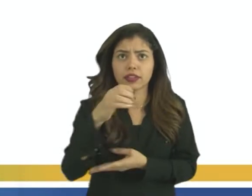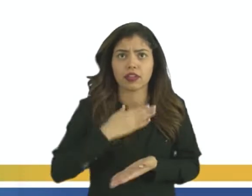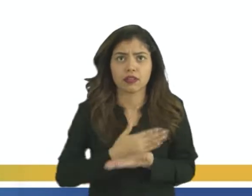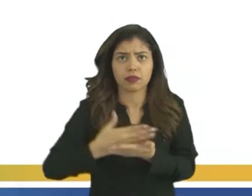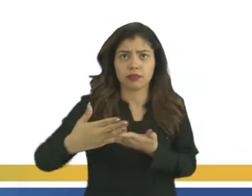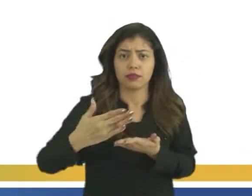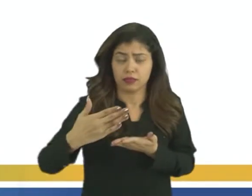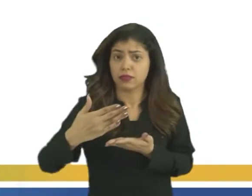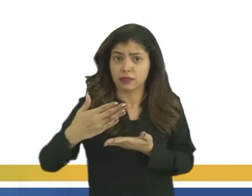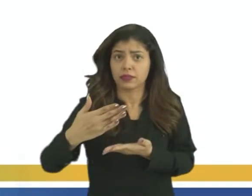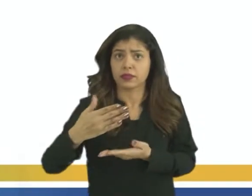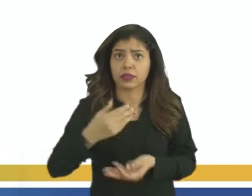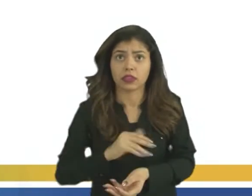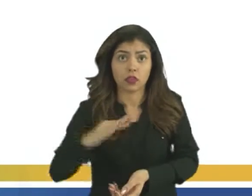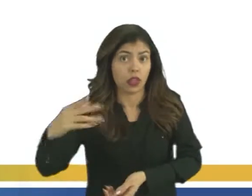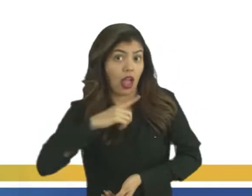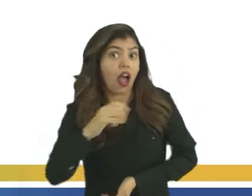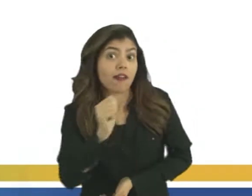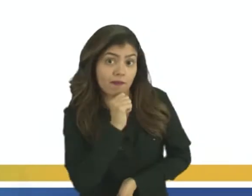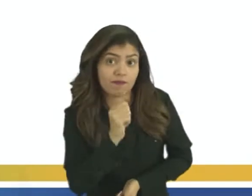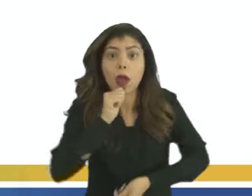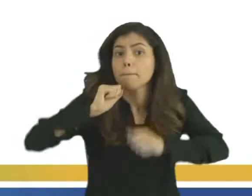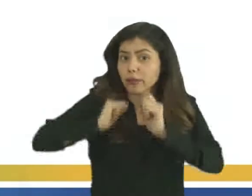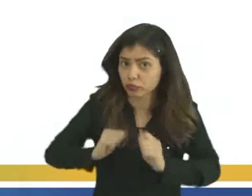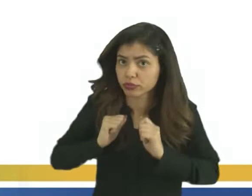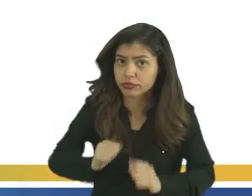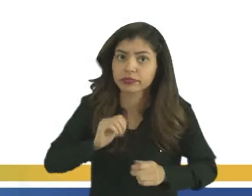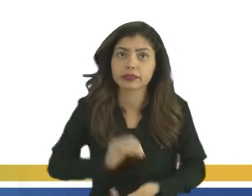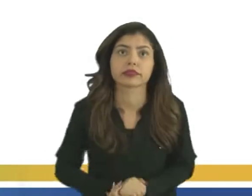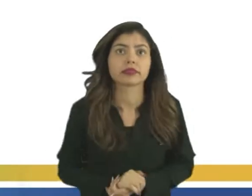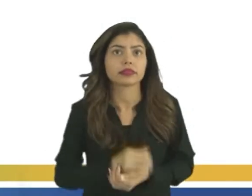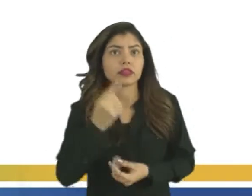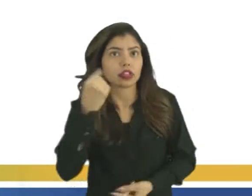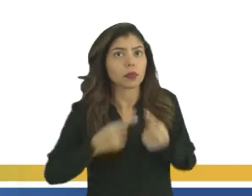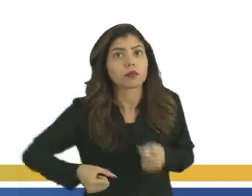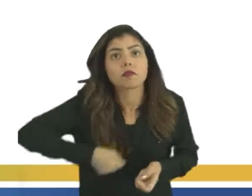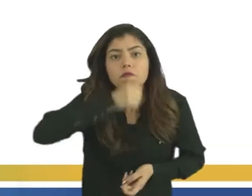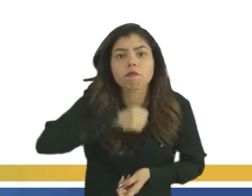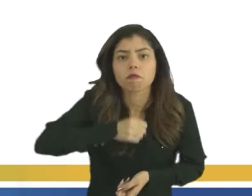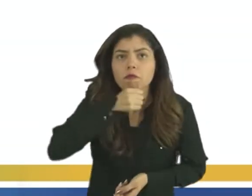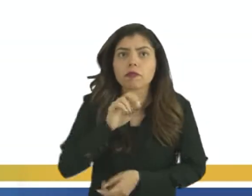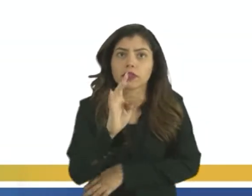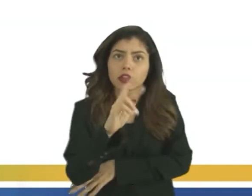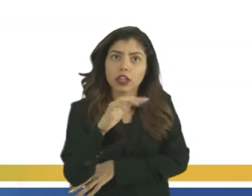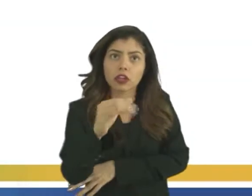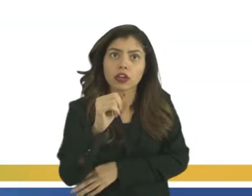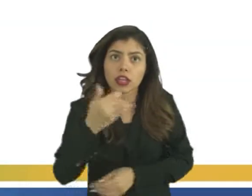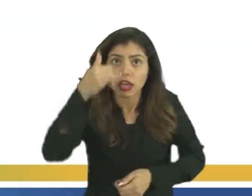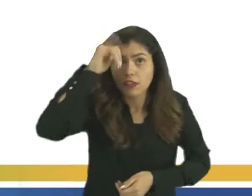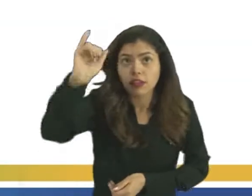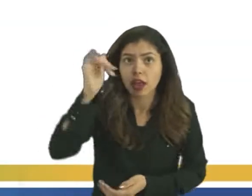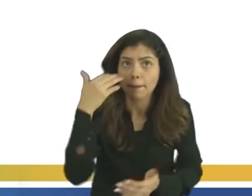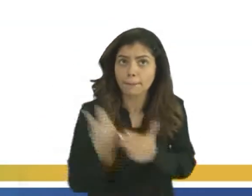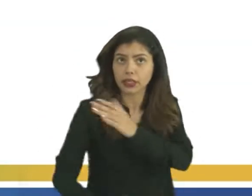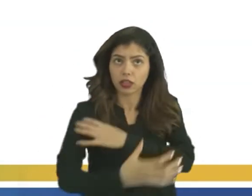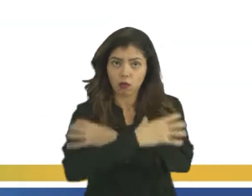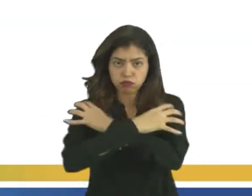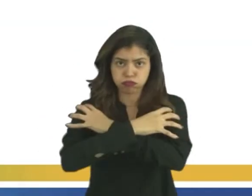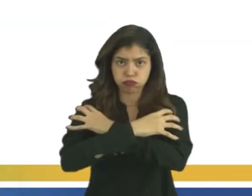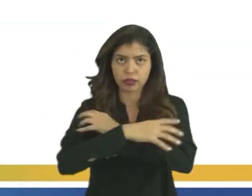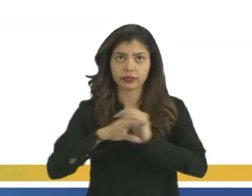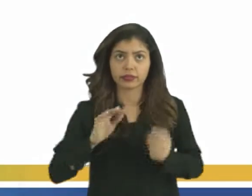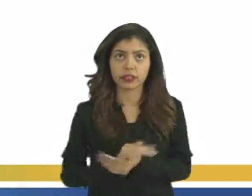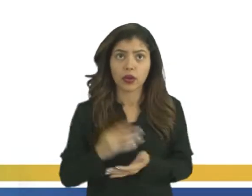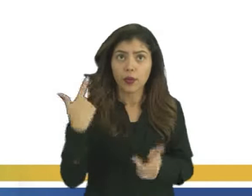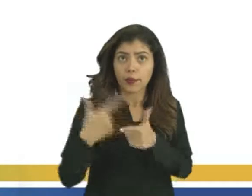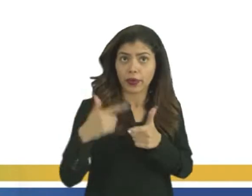de fisiculturista, quando eles ainda eram permitidos. Entre homens mais velhos, os esteroides ajudam a evitar a perda muscular. justamente